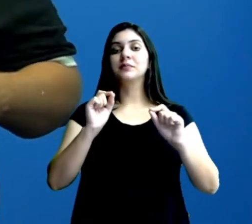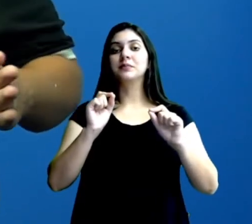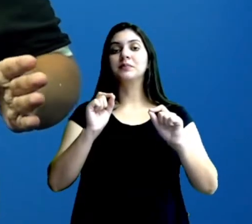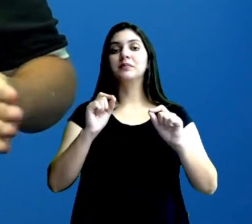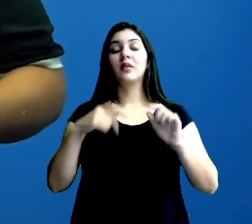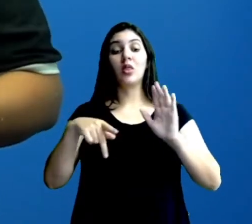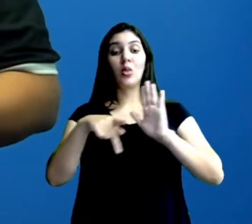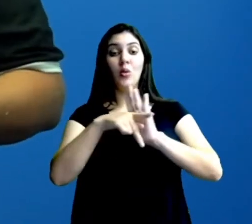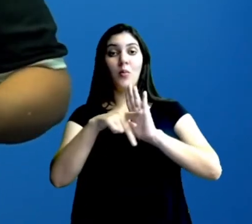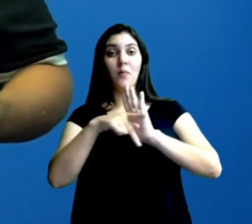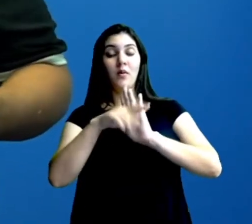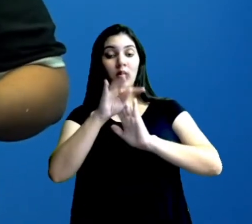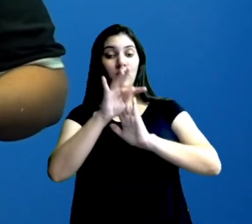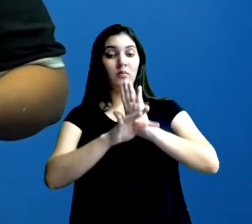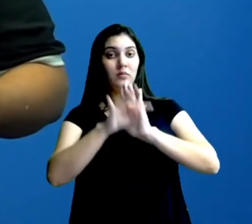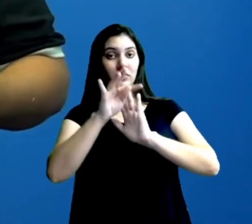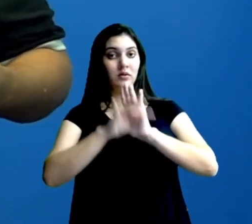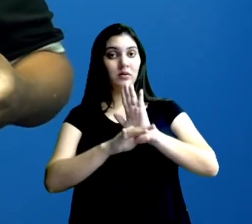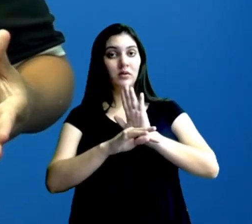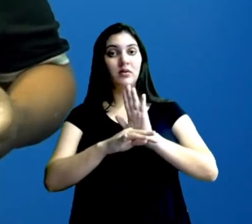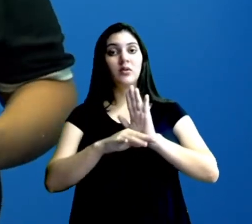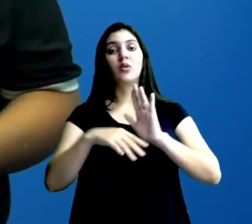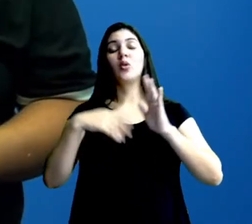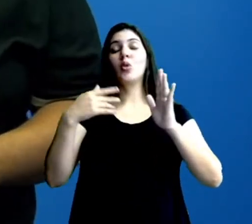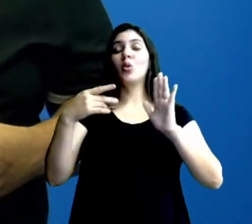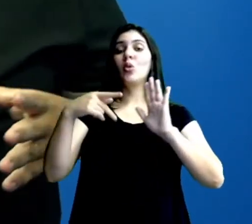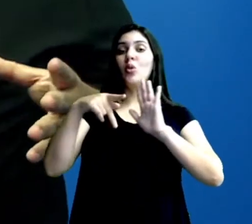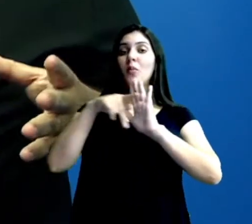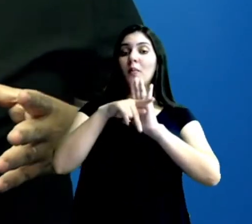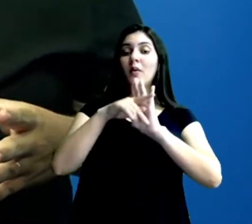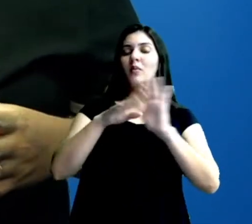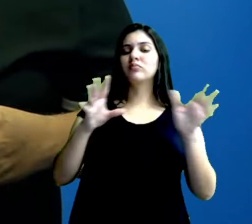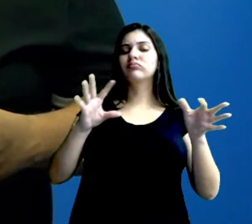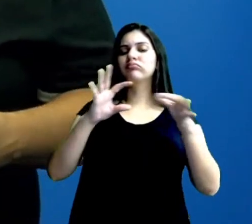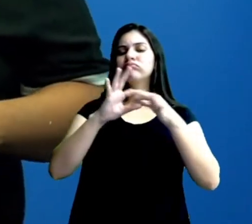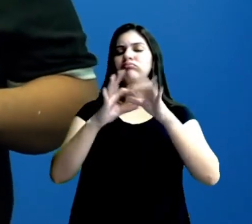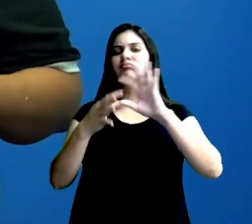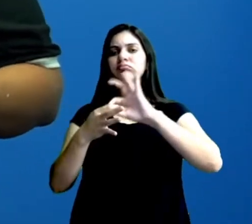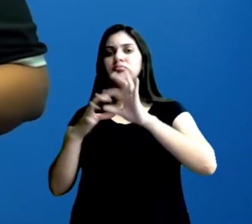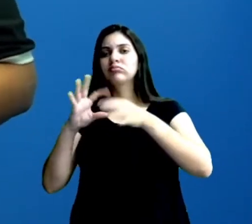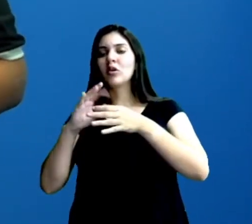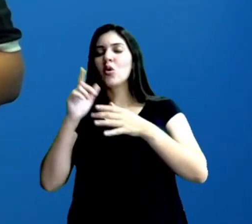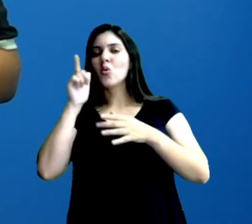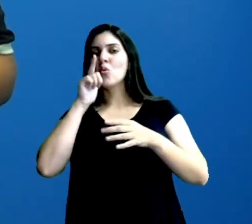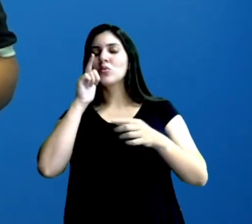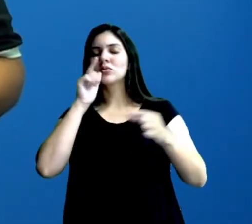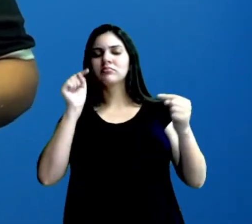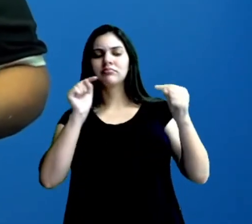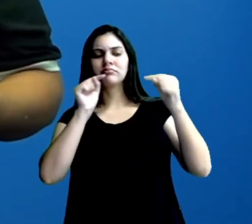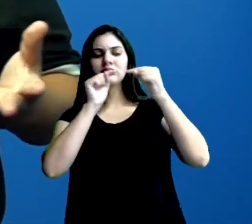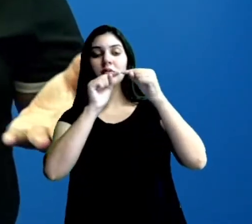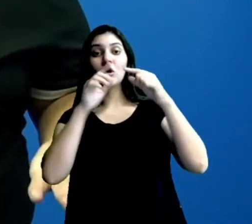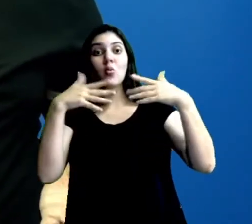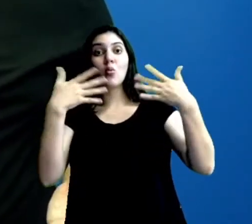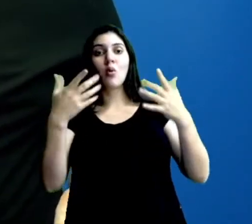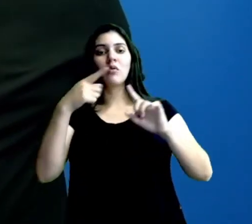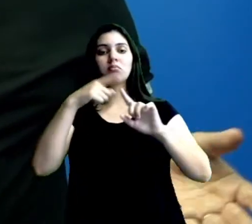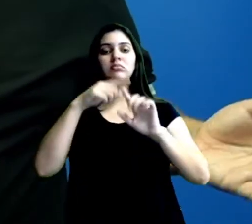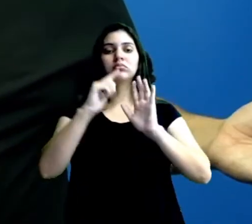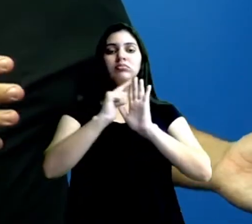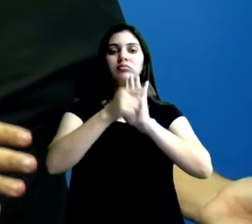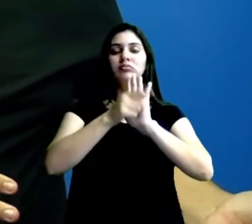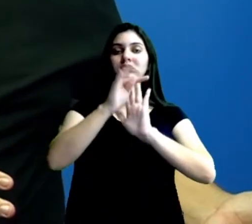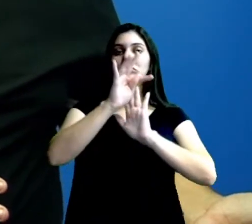No próprio texto, no próprio contexto, que a gente consegue identificar qual gênero